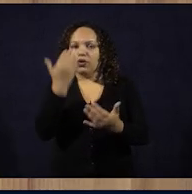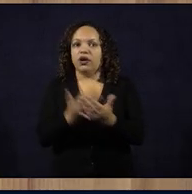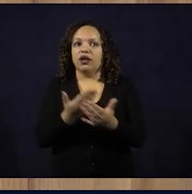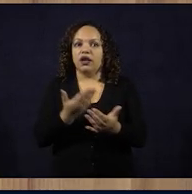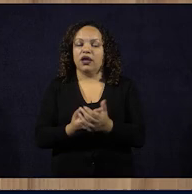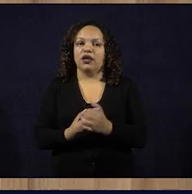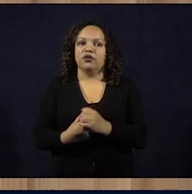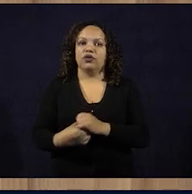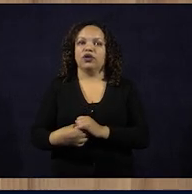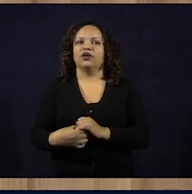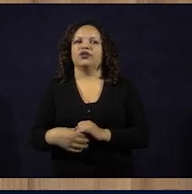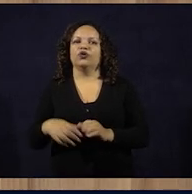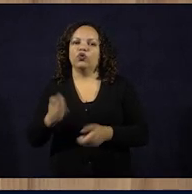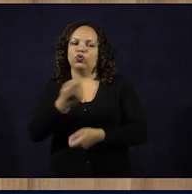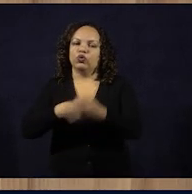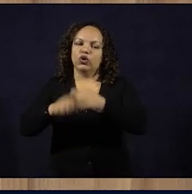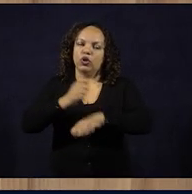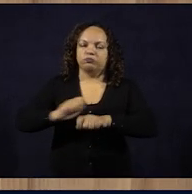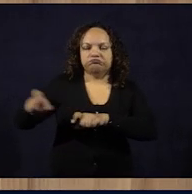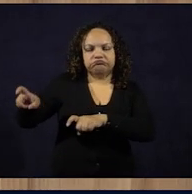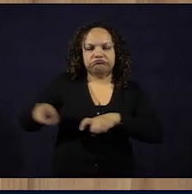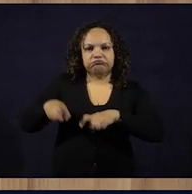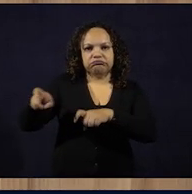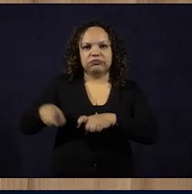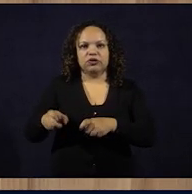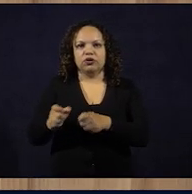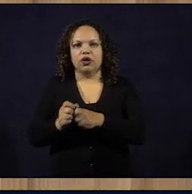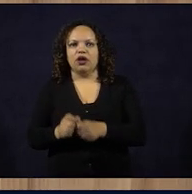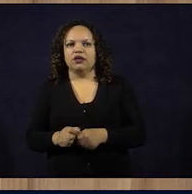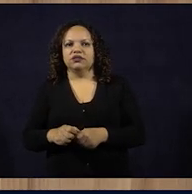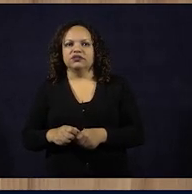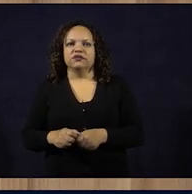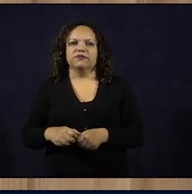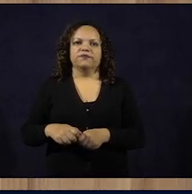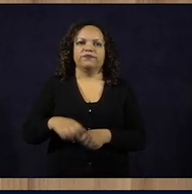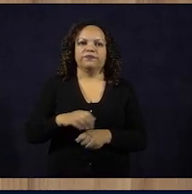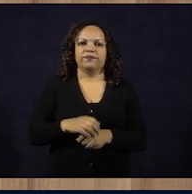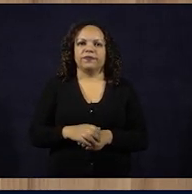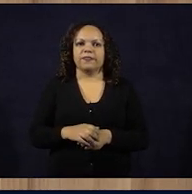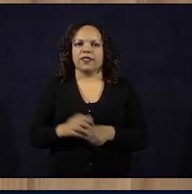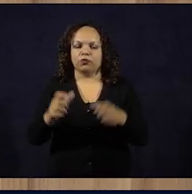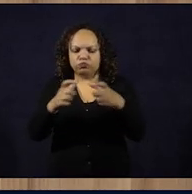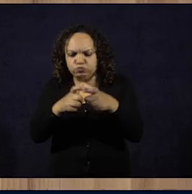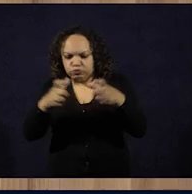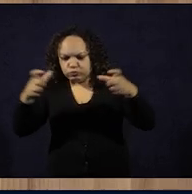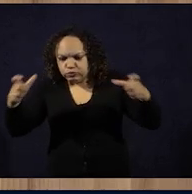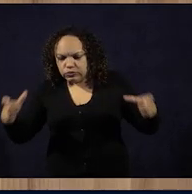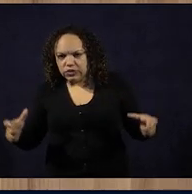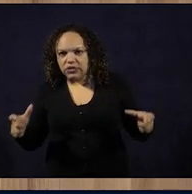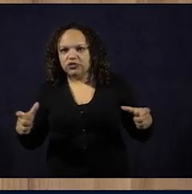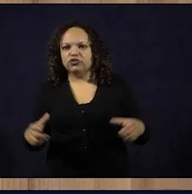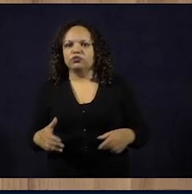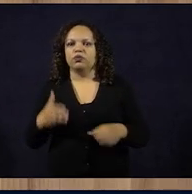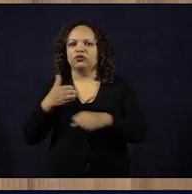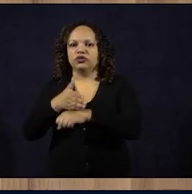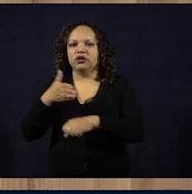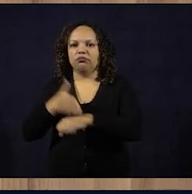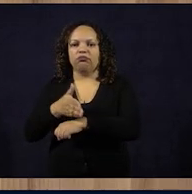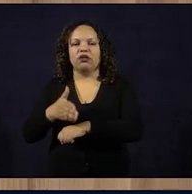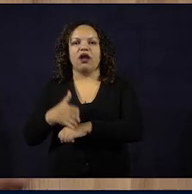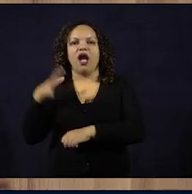no agronegócio as grandes fazendas tem mais condições de implementar logo